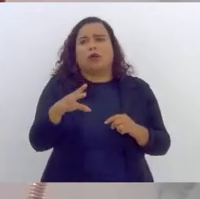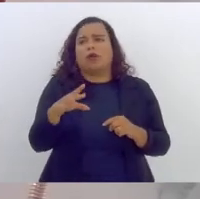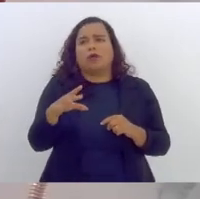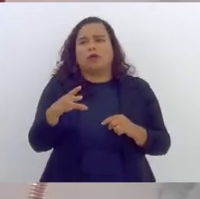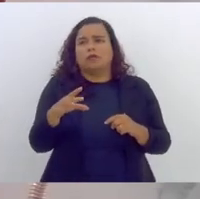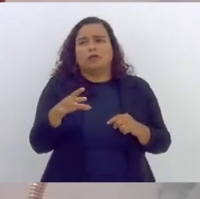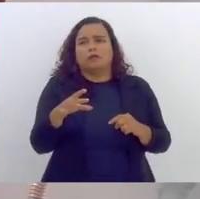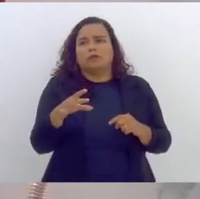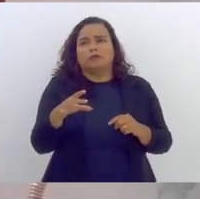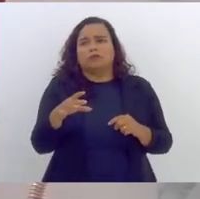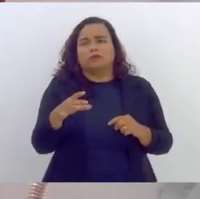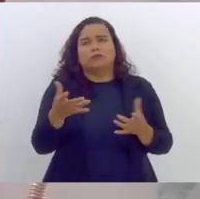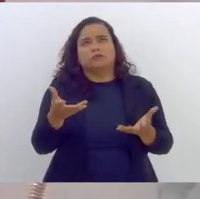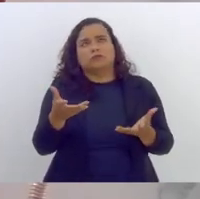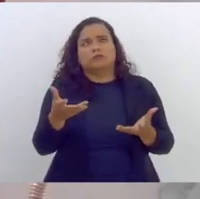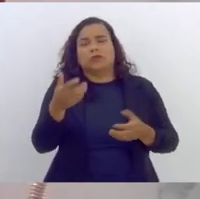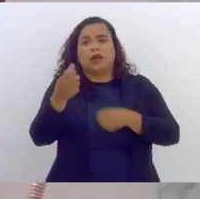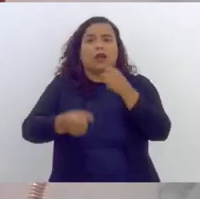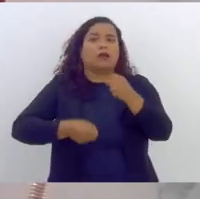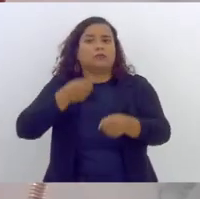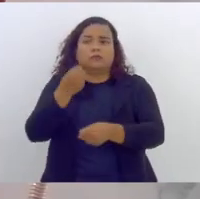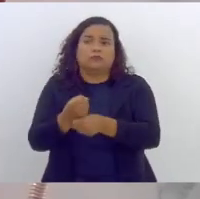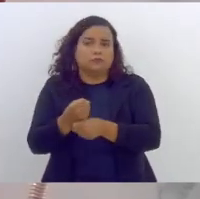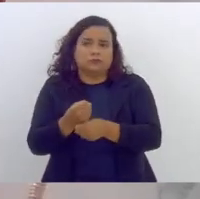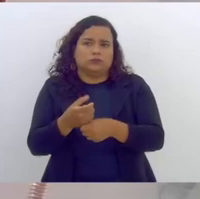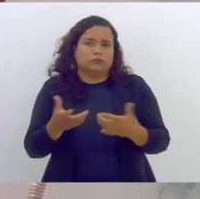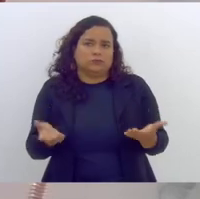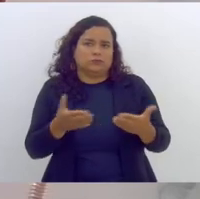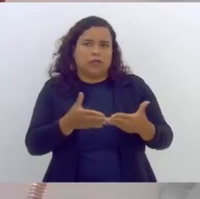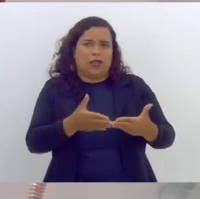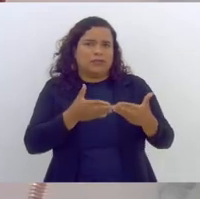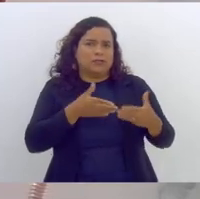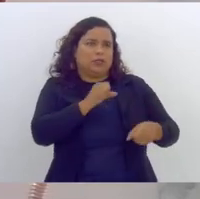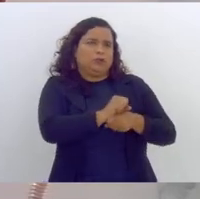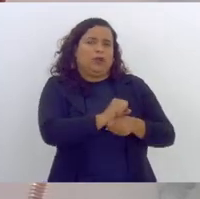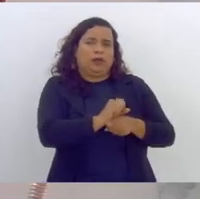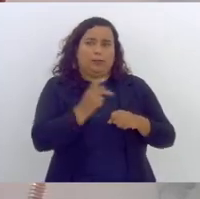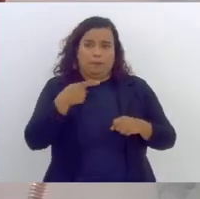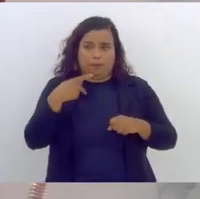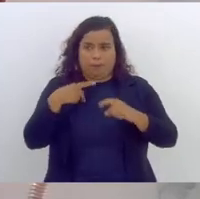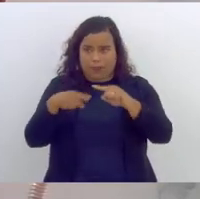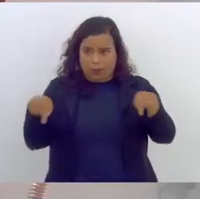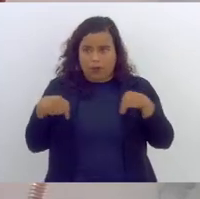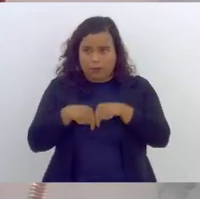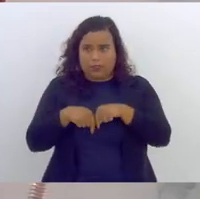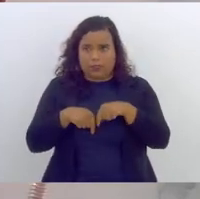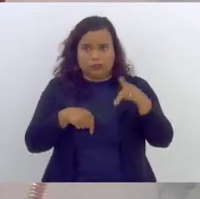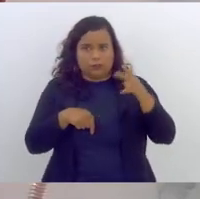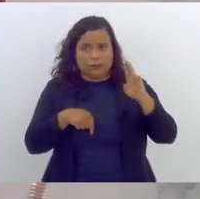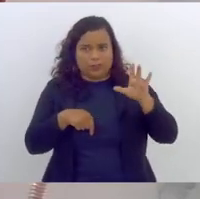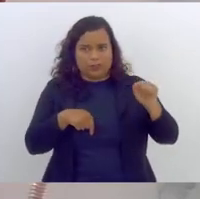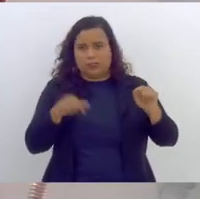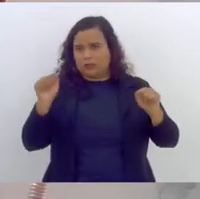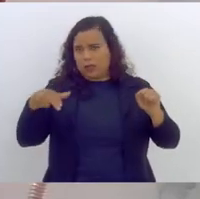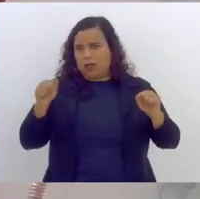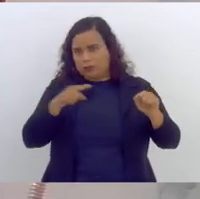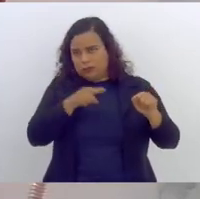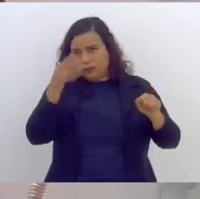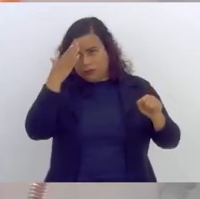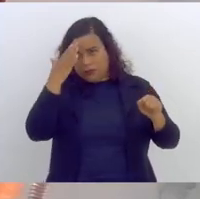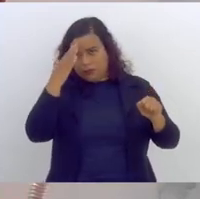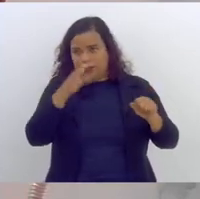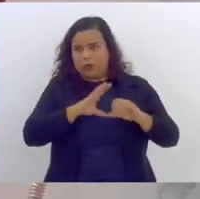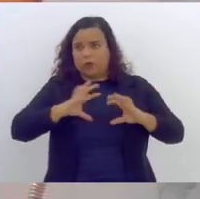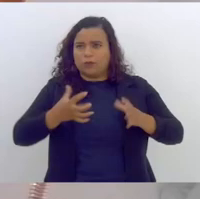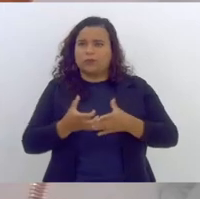depois do recesso Porque por mais que o meu gabinete E daqui a Patrícia Barroso doutora Ana por mais